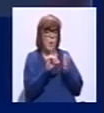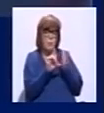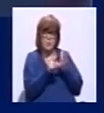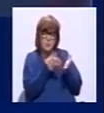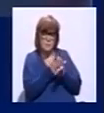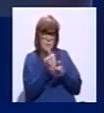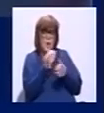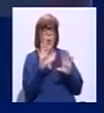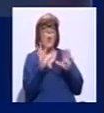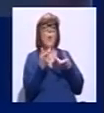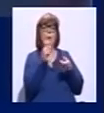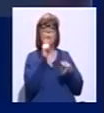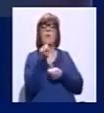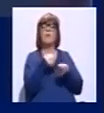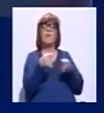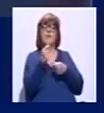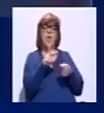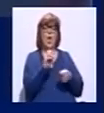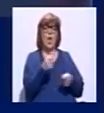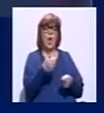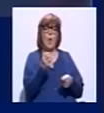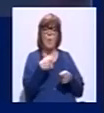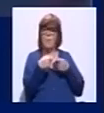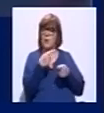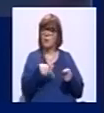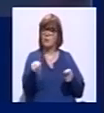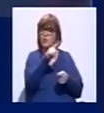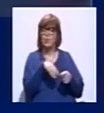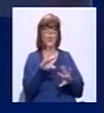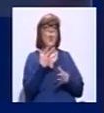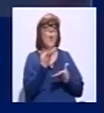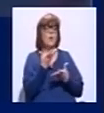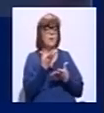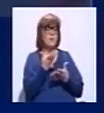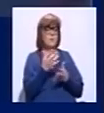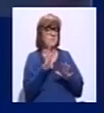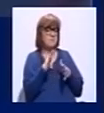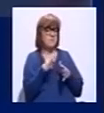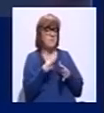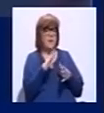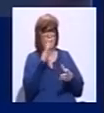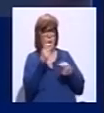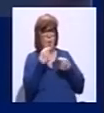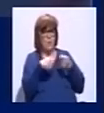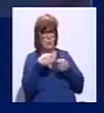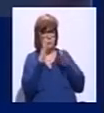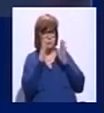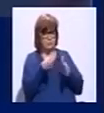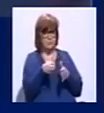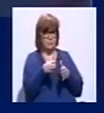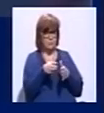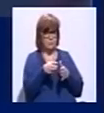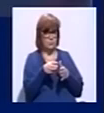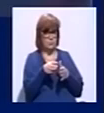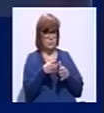quando é que teríamos este este robô no mercado e a ser comercializado é uma estimativa